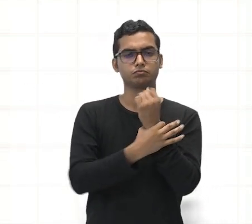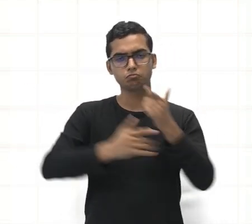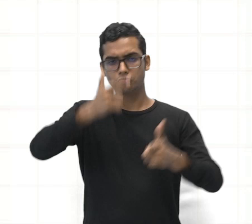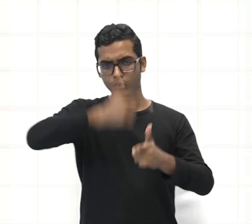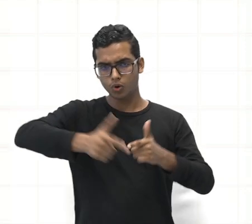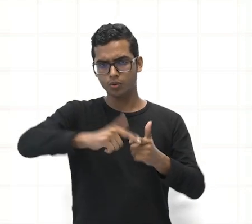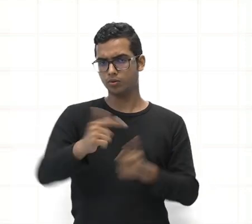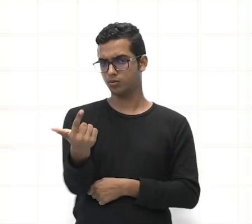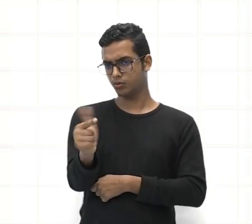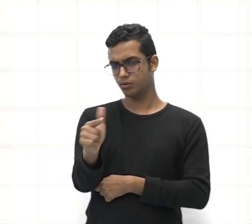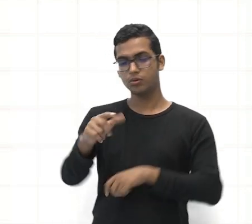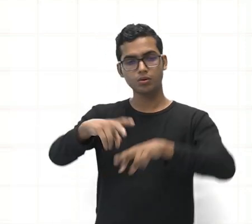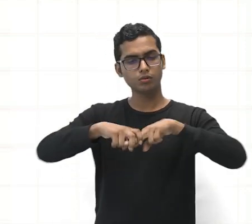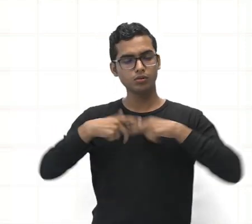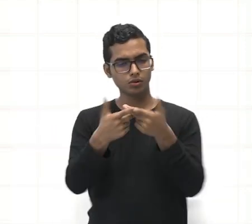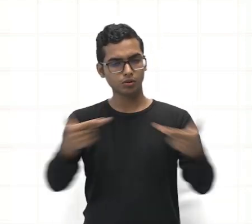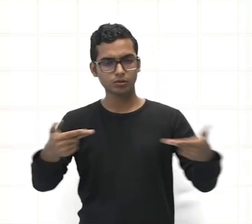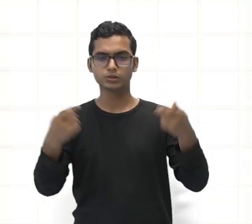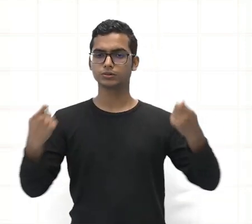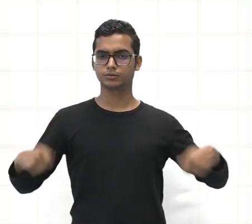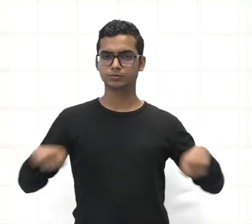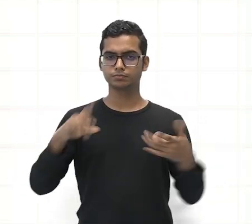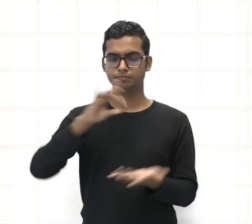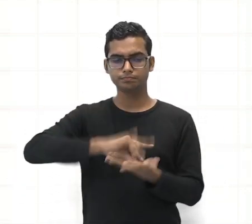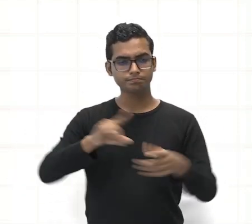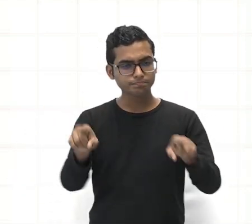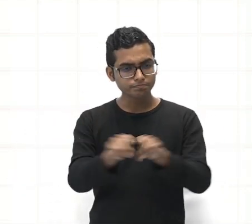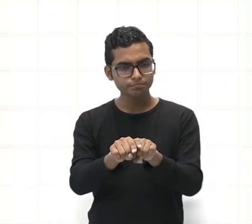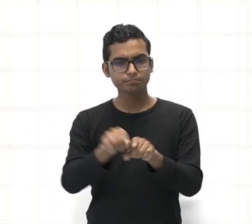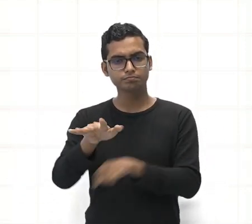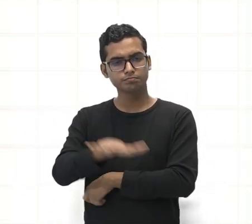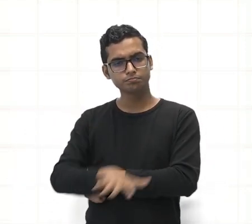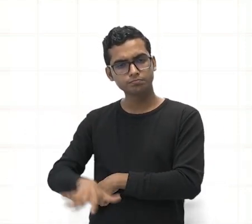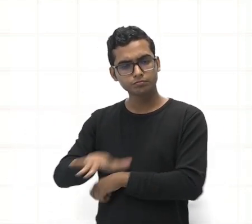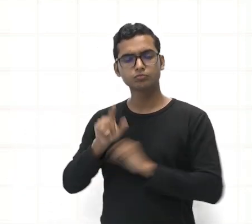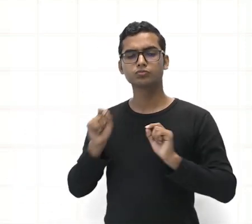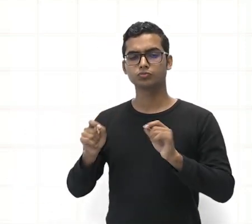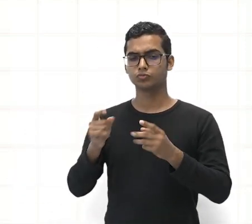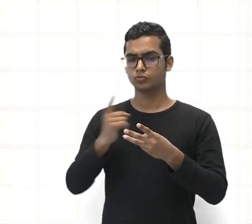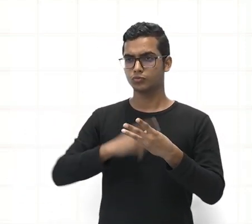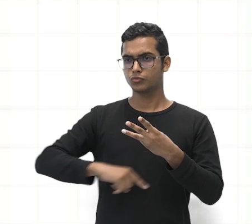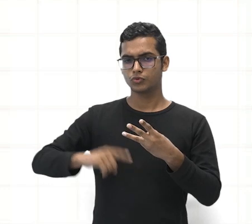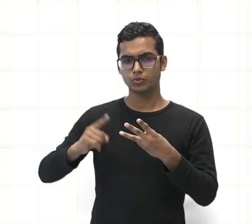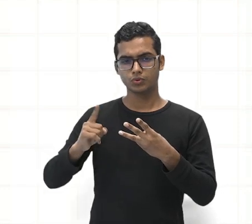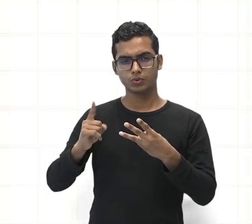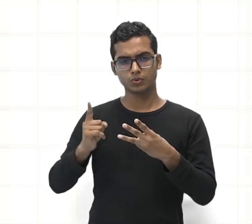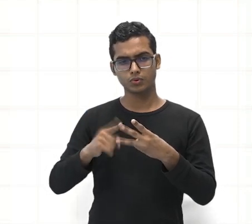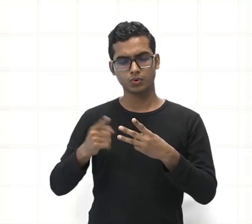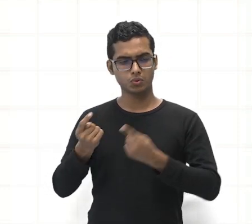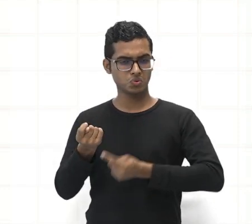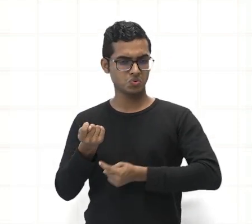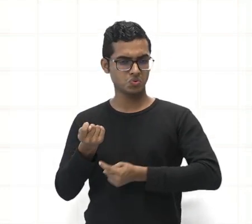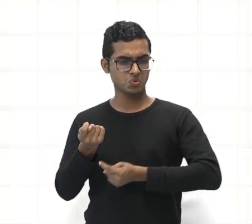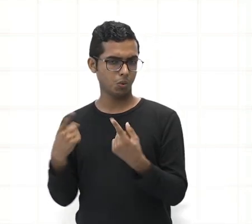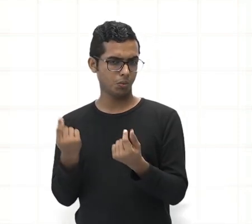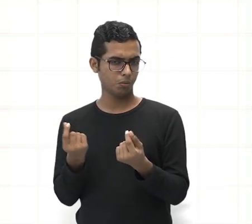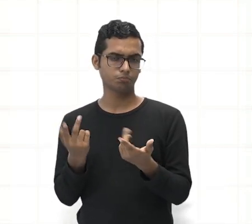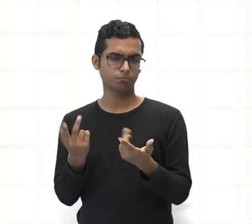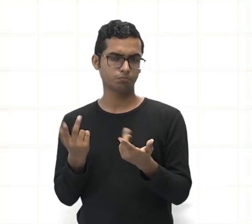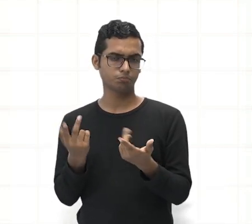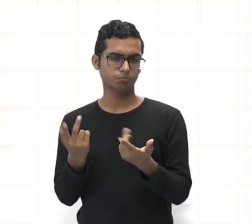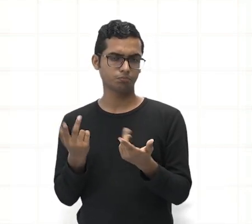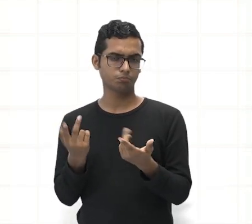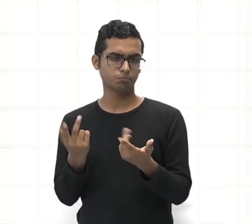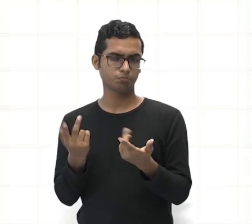do consumo e das necessidades atuais. Ela tem esse lado econômico, ou então financeiro ou